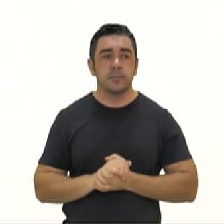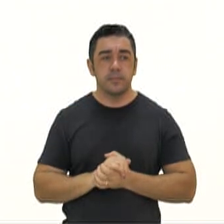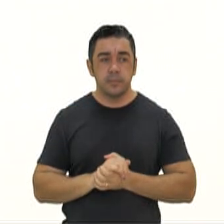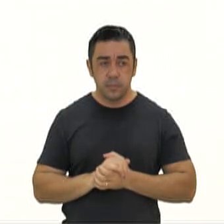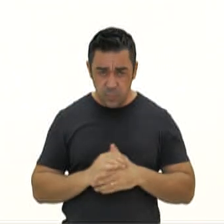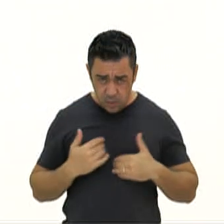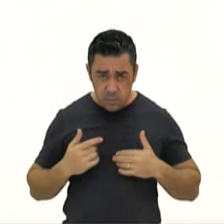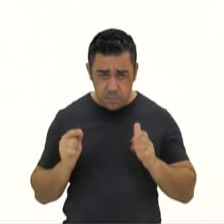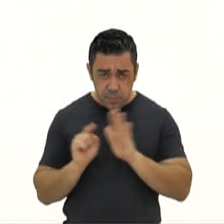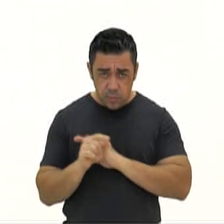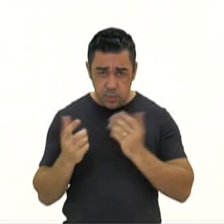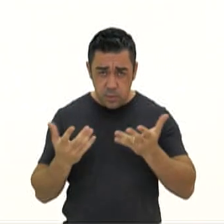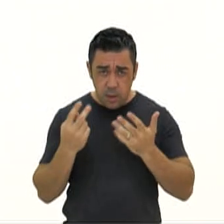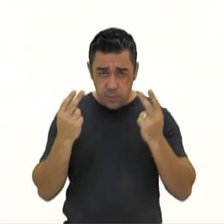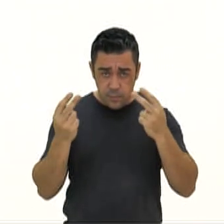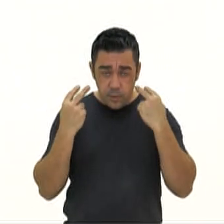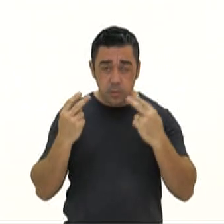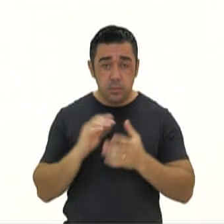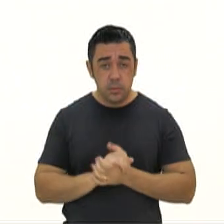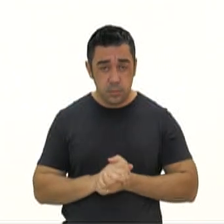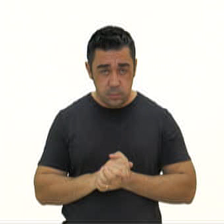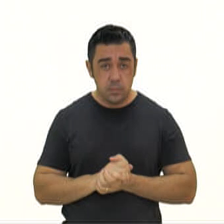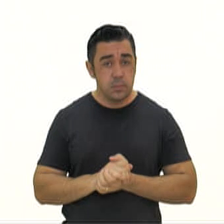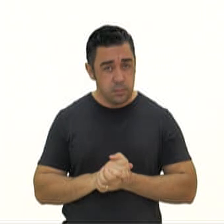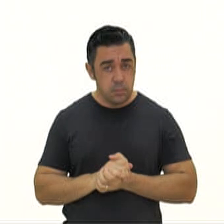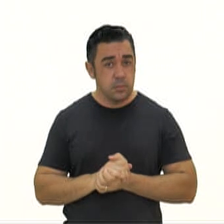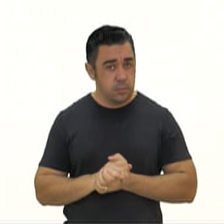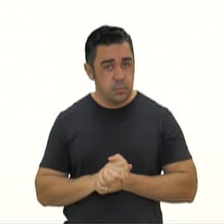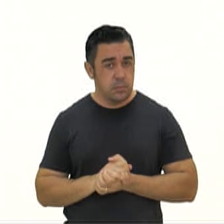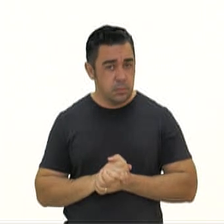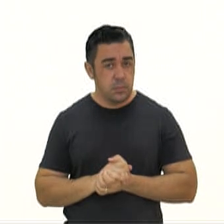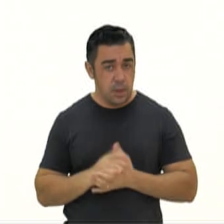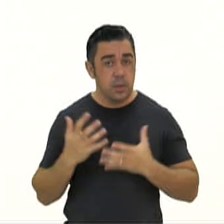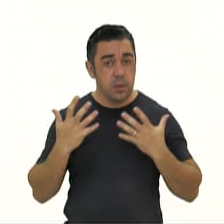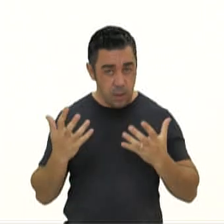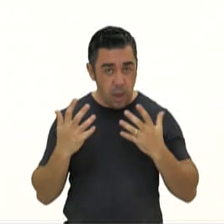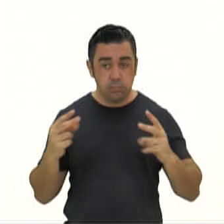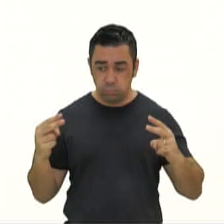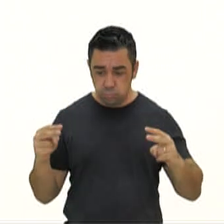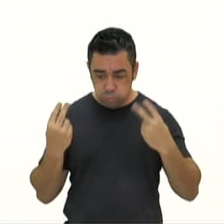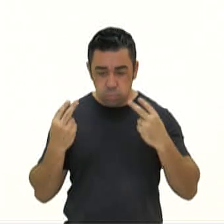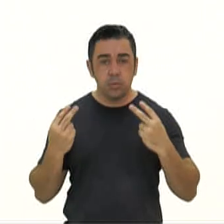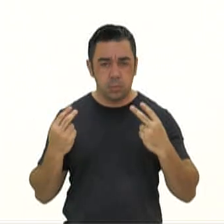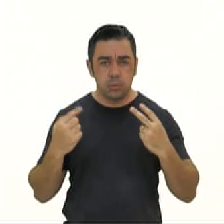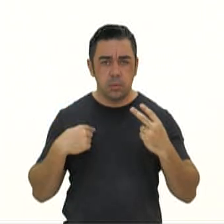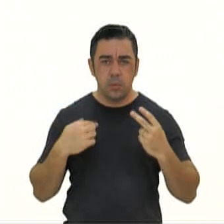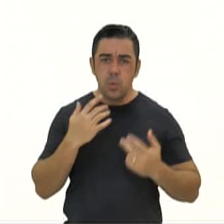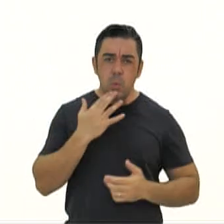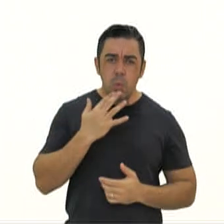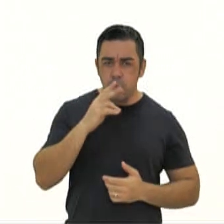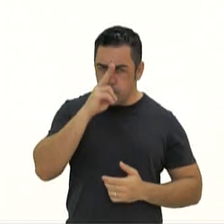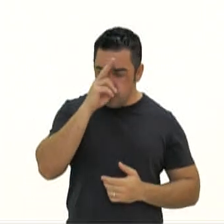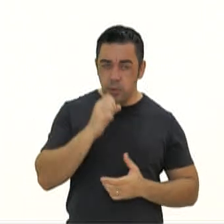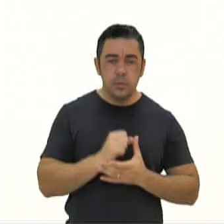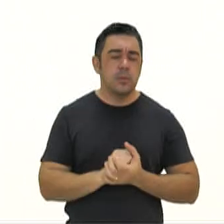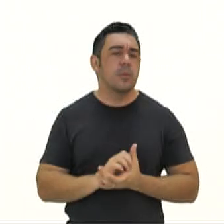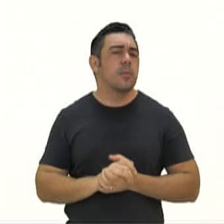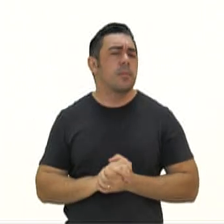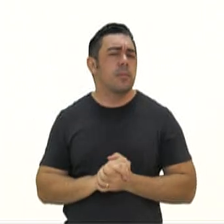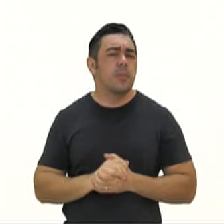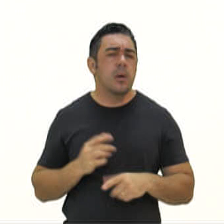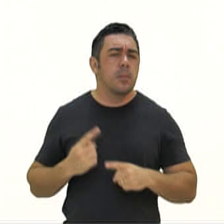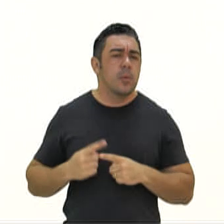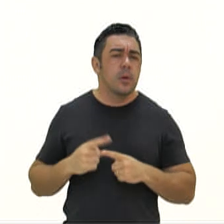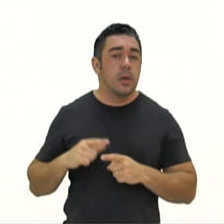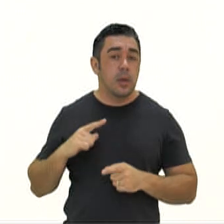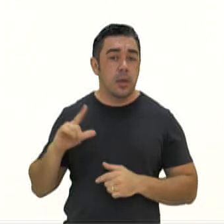eles querem ser vistos? A priori, aparentemente, eles querem ser visualizados. Mas eles querem ser visualizados como